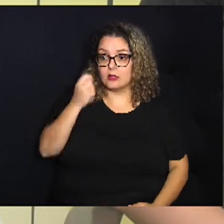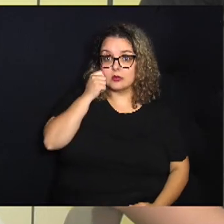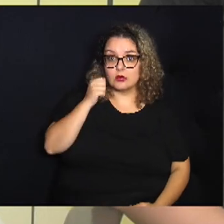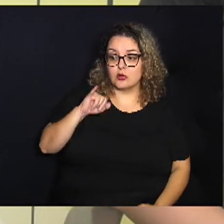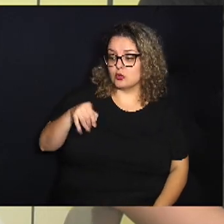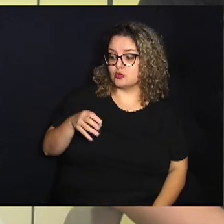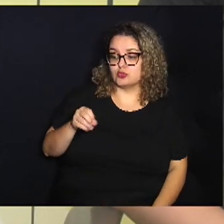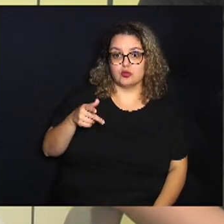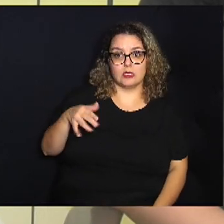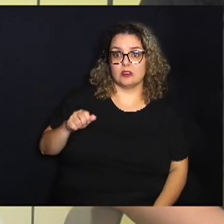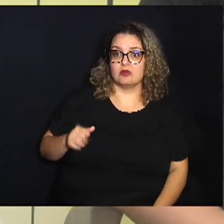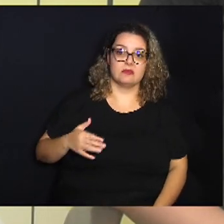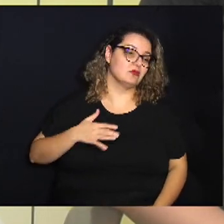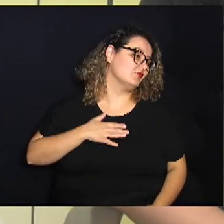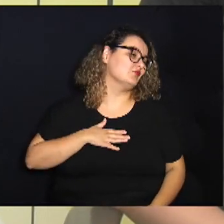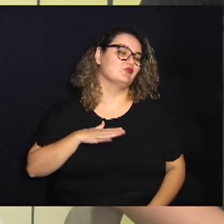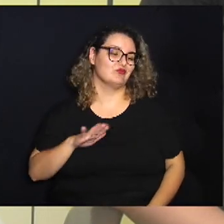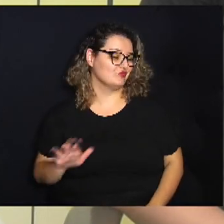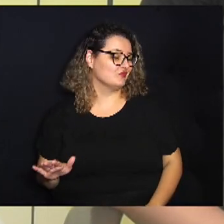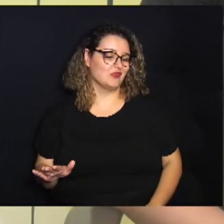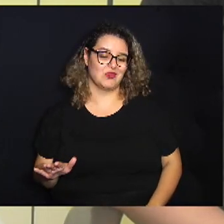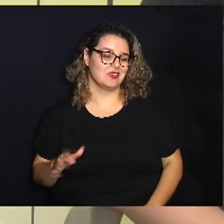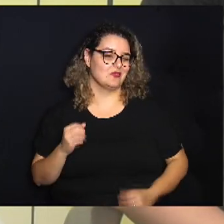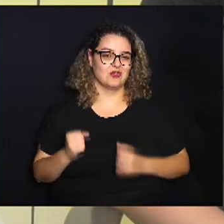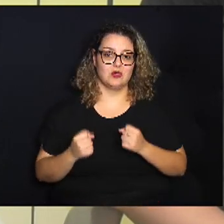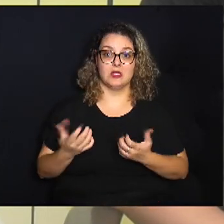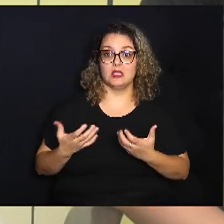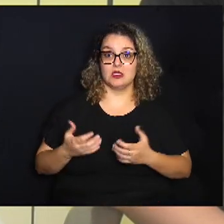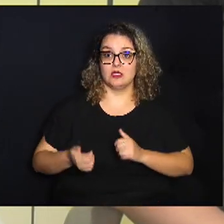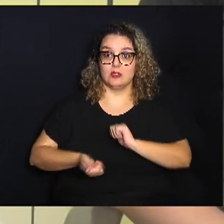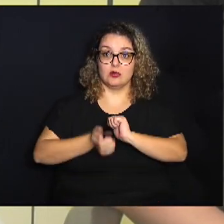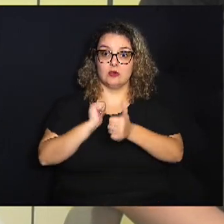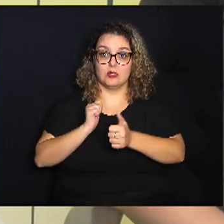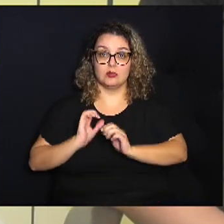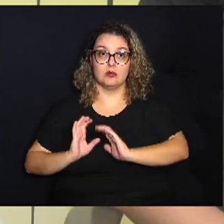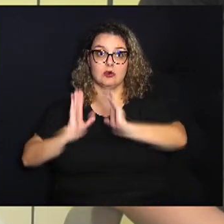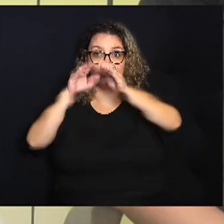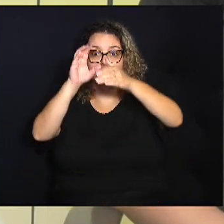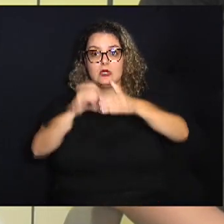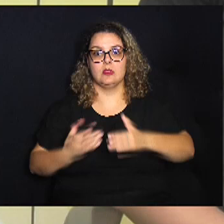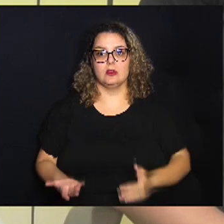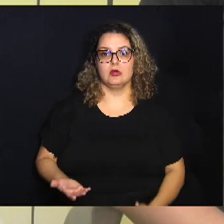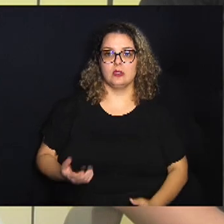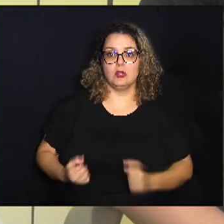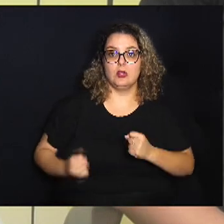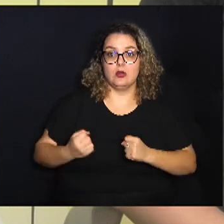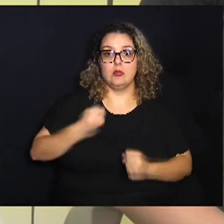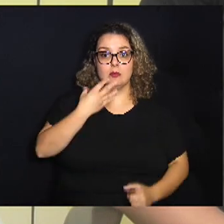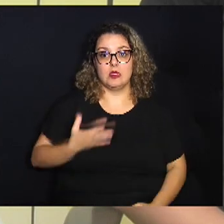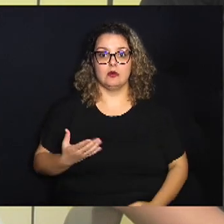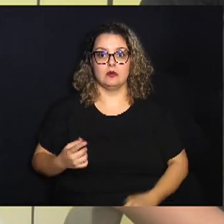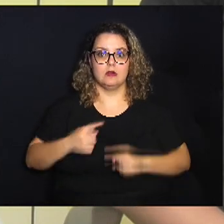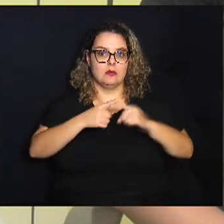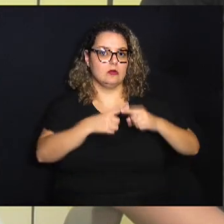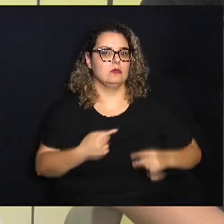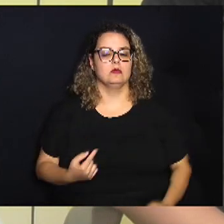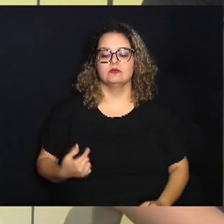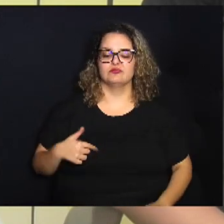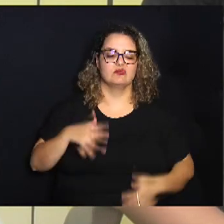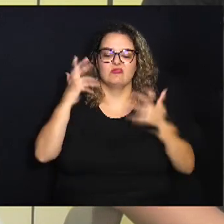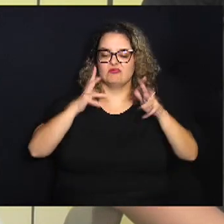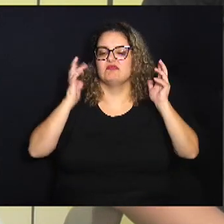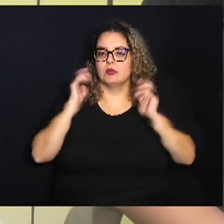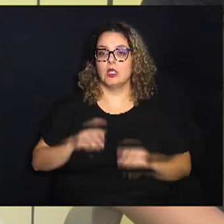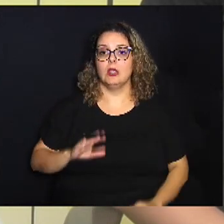correr, começa daí, ele queria ser jogador de basquete. E aí um amigo passou um trote, convidou ele, sabia que ele corria bem, botou ele numa prova, ele foi contrariado, e a hora que o